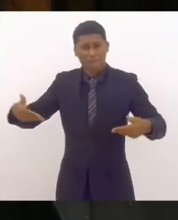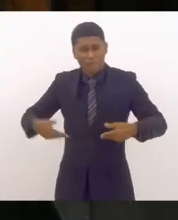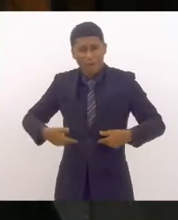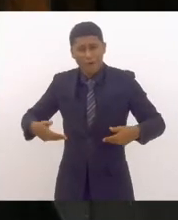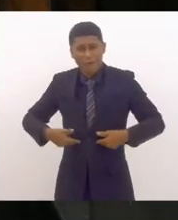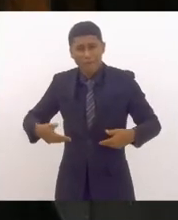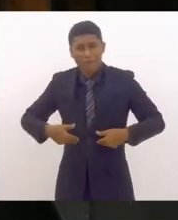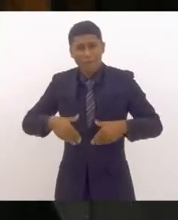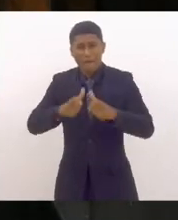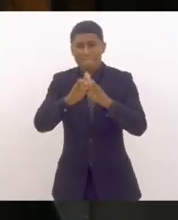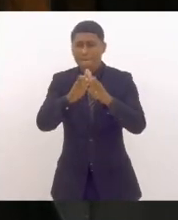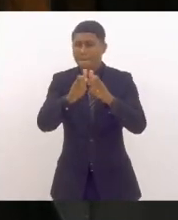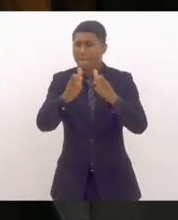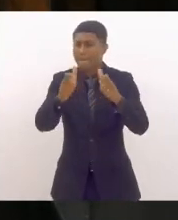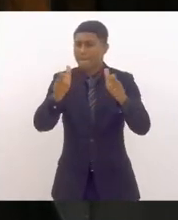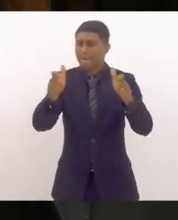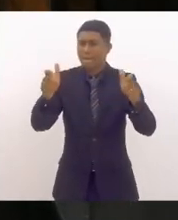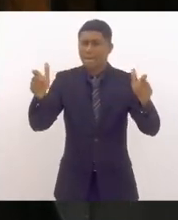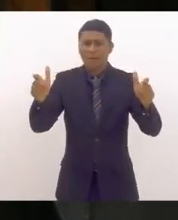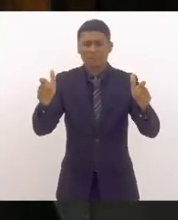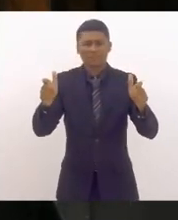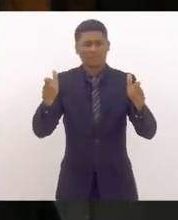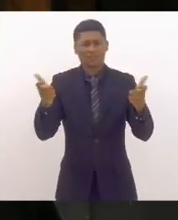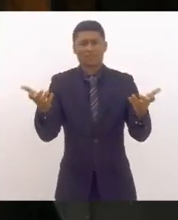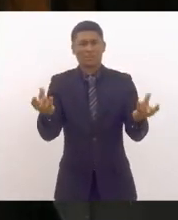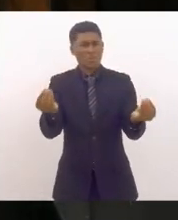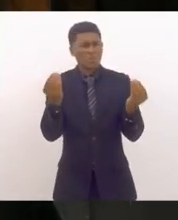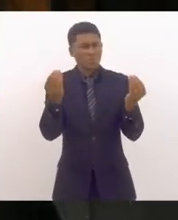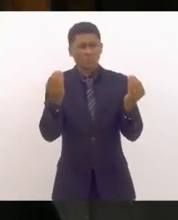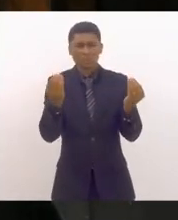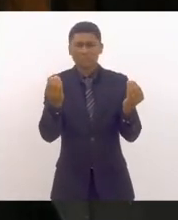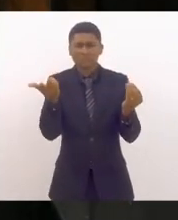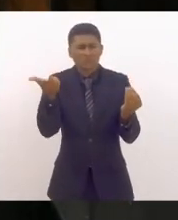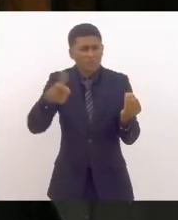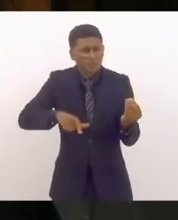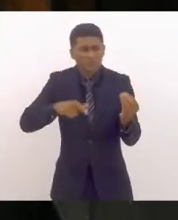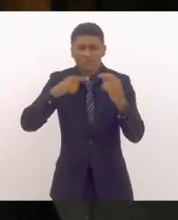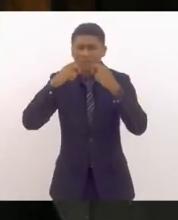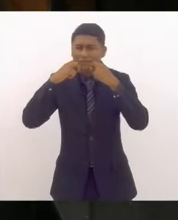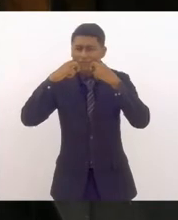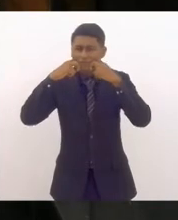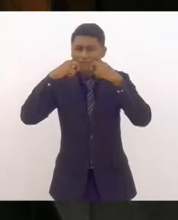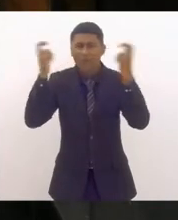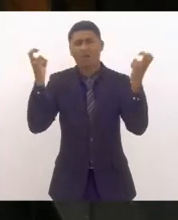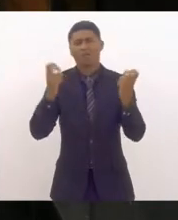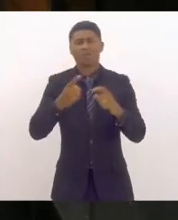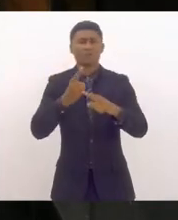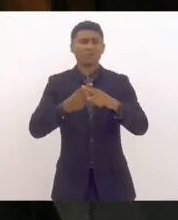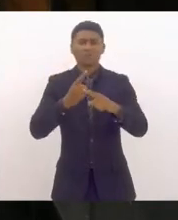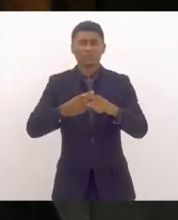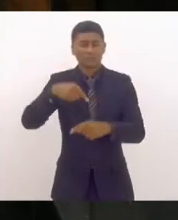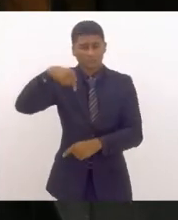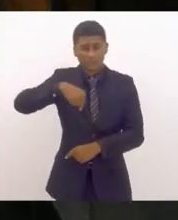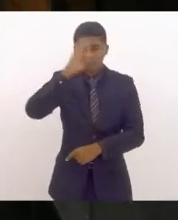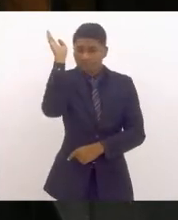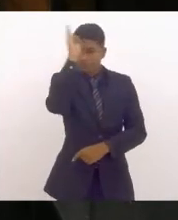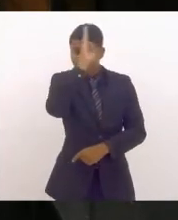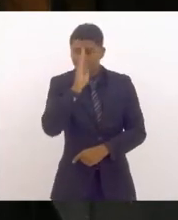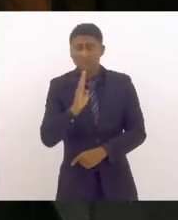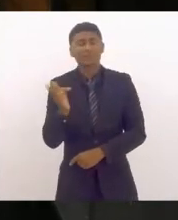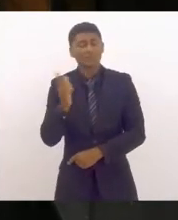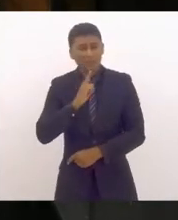que é um constrangimento é vexatório em nenhum país que produz